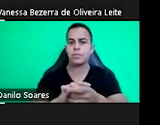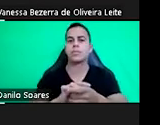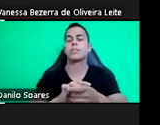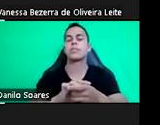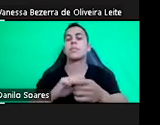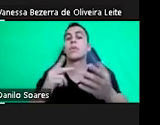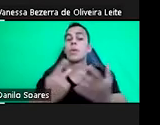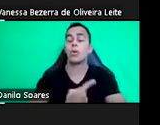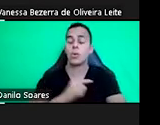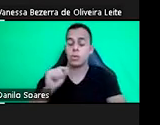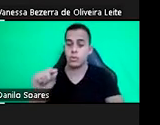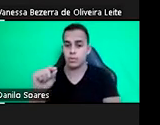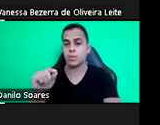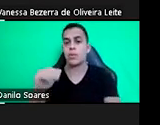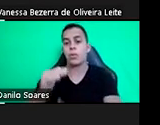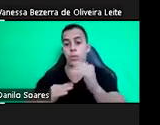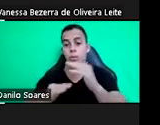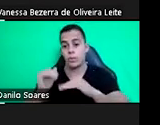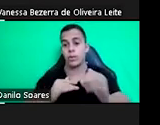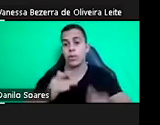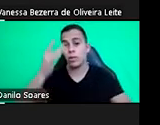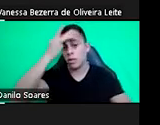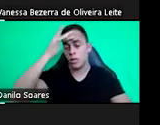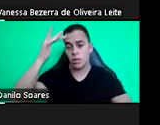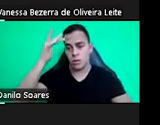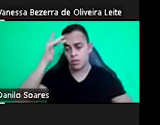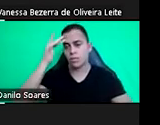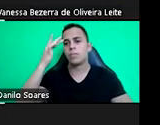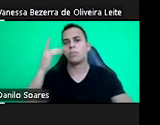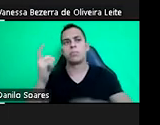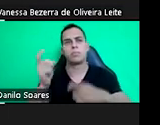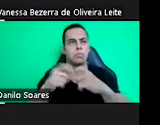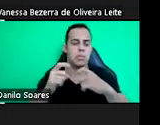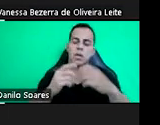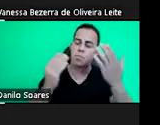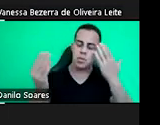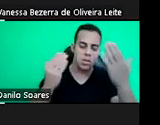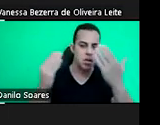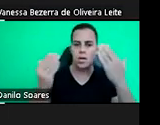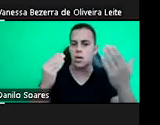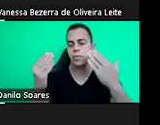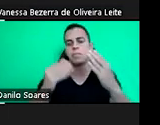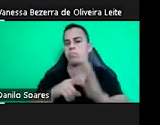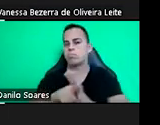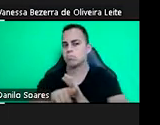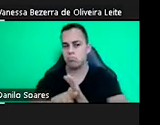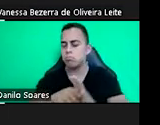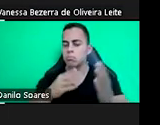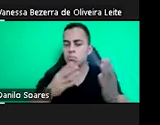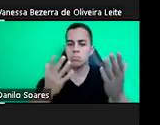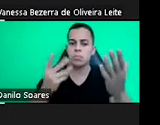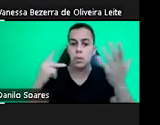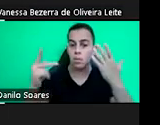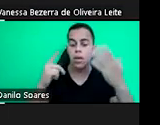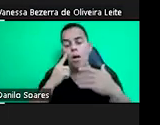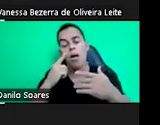acontece? O profissional de saúde mental, médico, psiquiatra, neurologista, psicólogo, começa olhando para os sintomas de